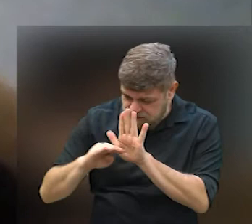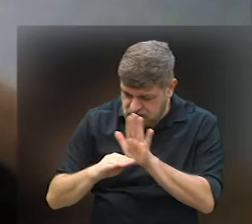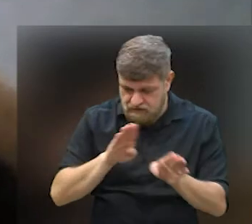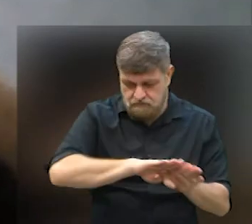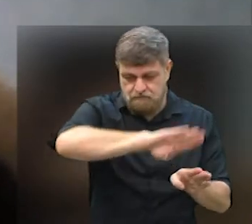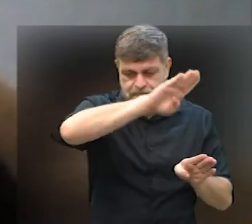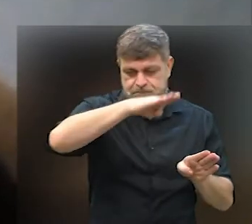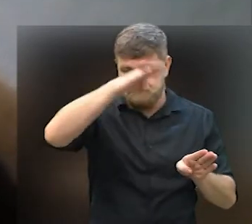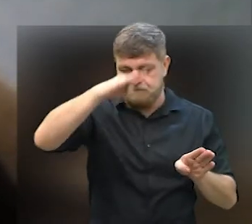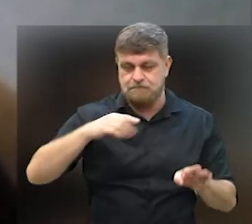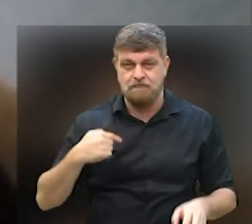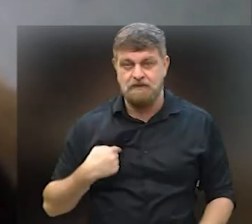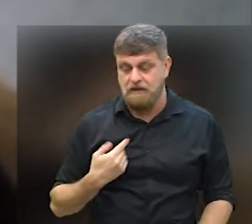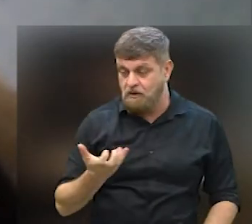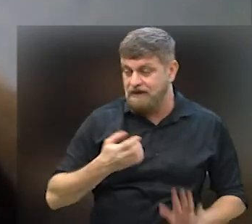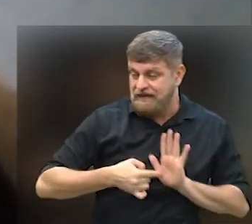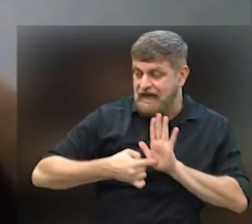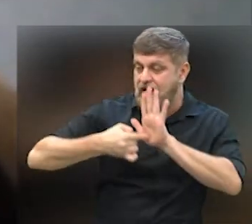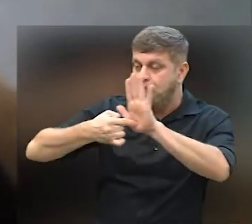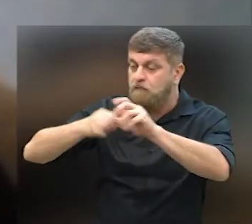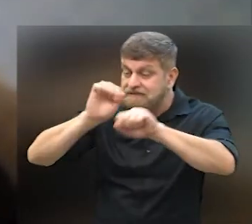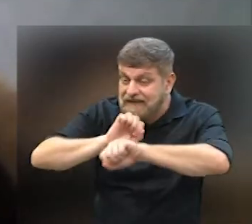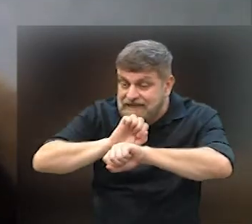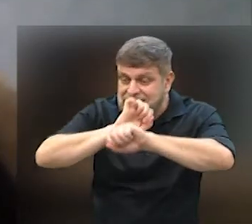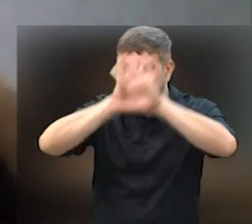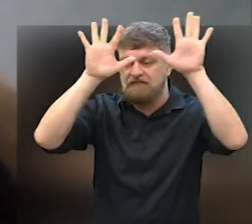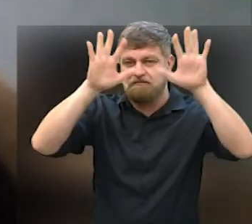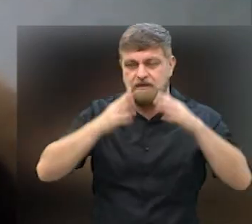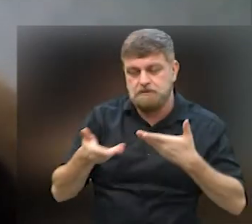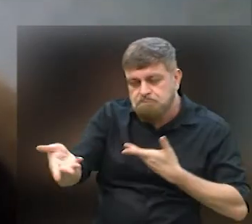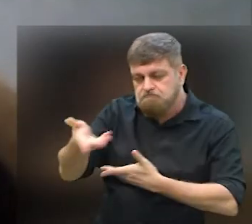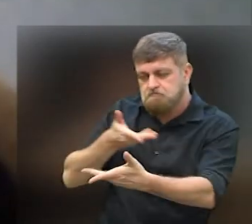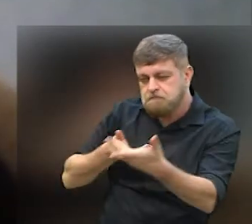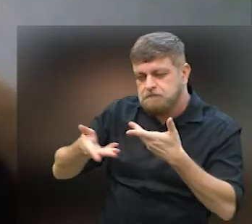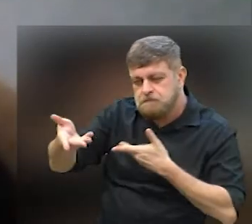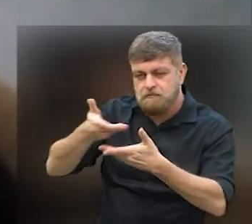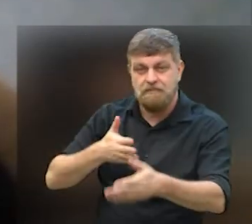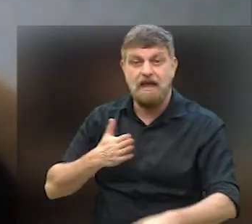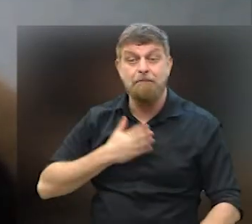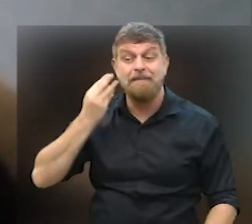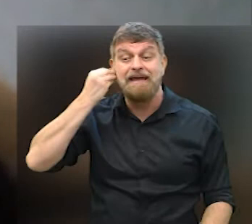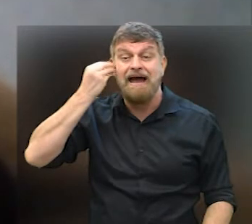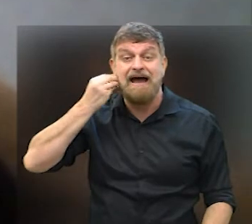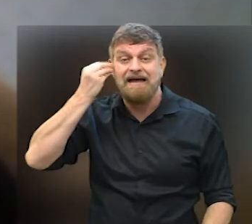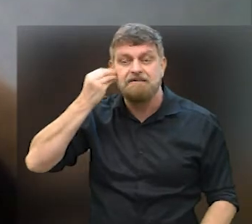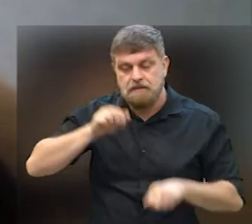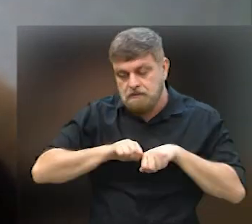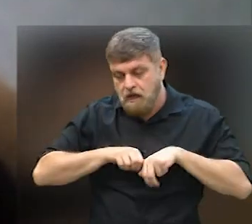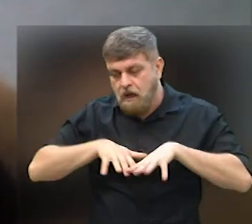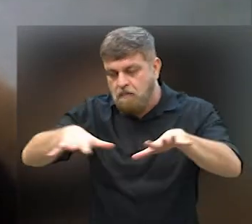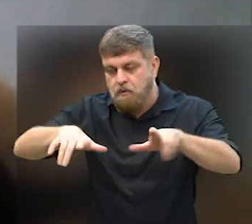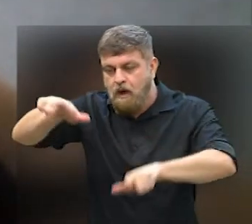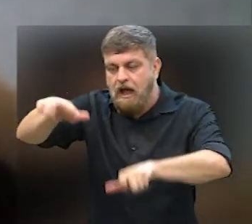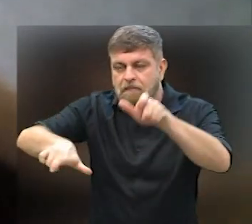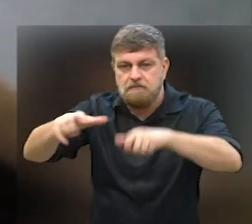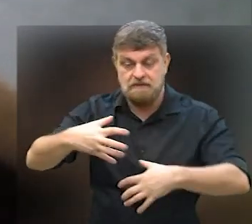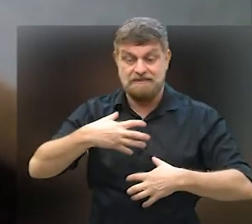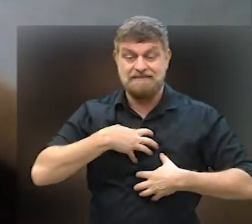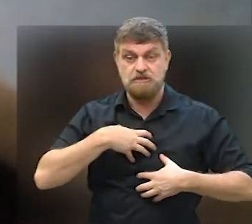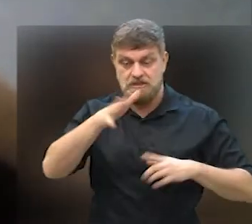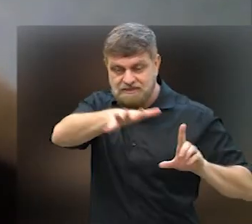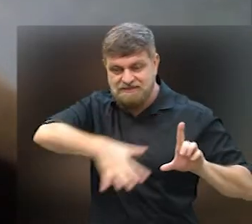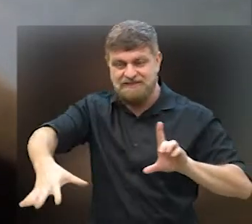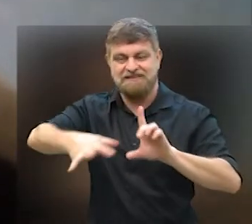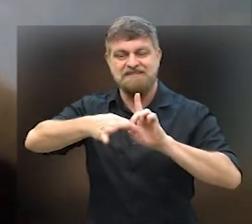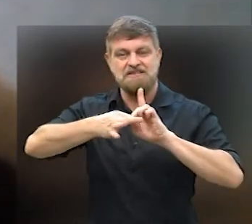escalada. Então, o que eu queria era ser o máximo transparente e compartilhar essa minha vivência para que mais pessoas se sentissem lá